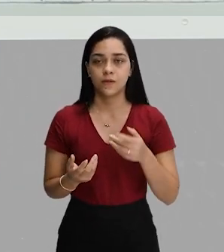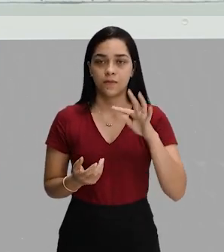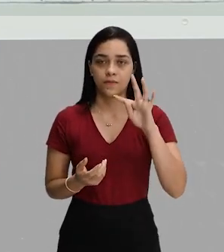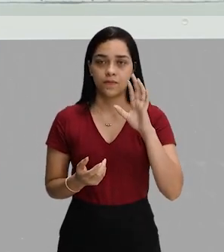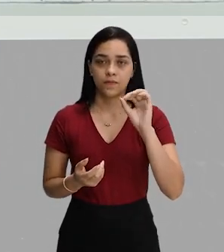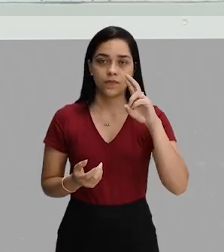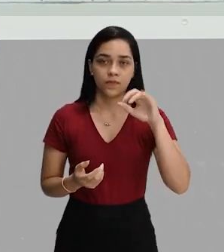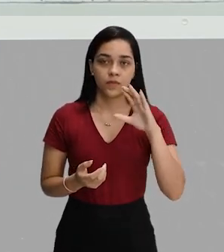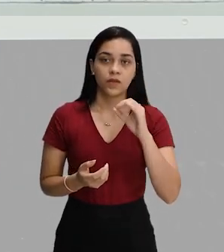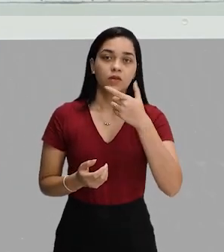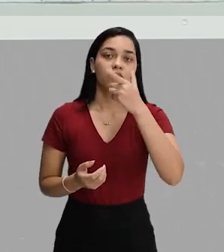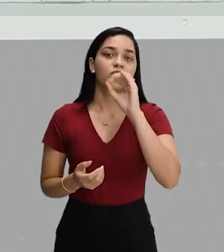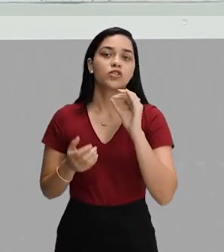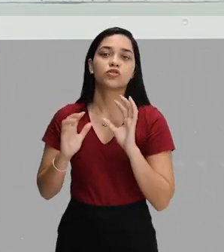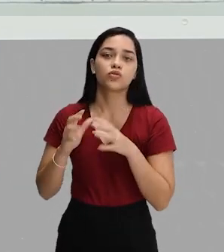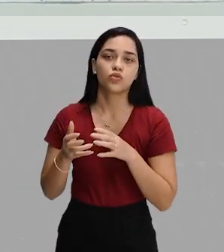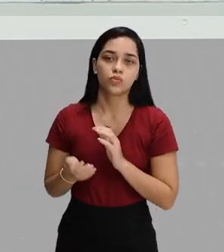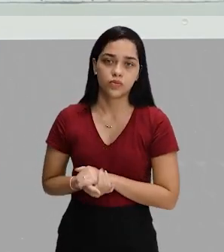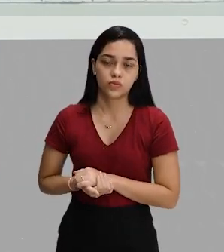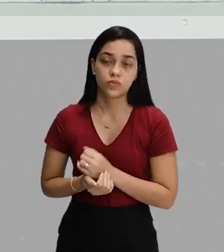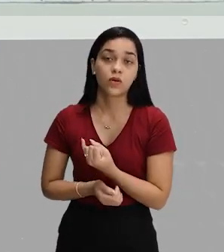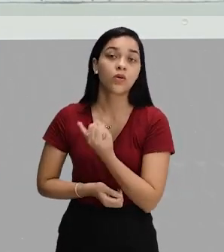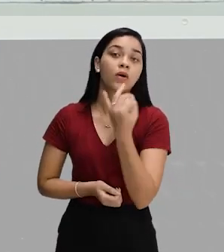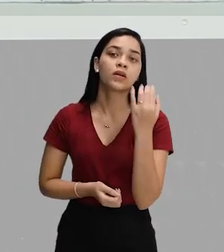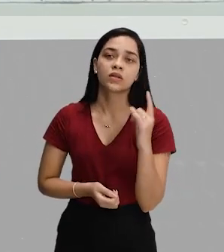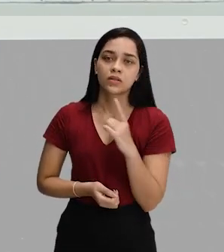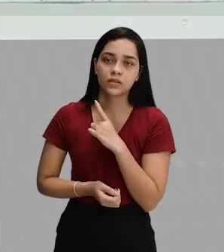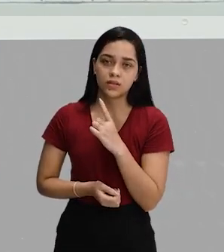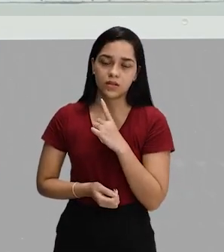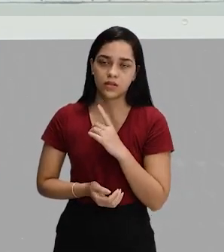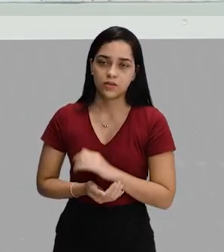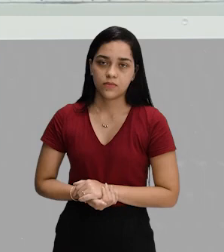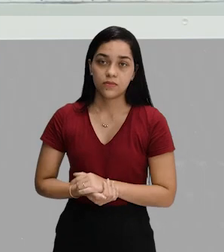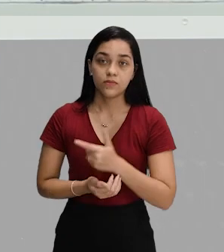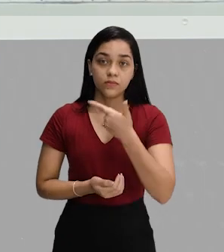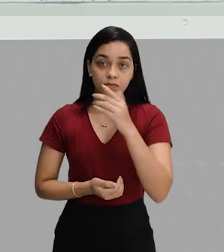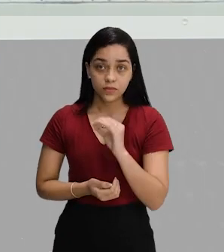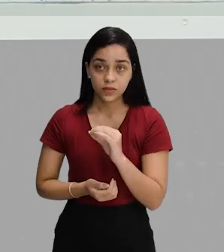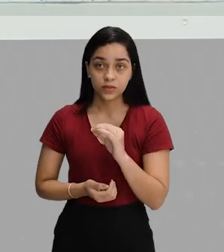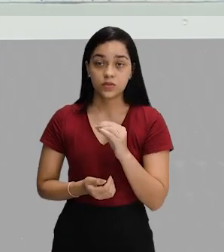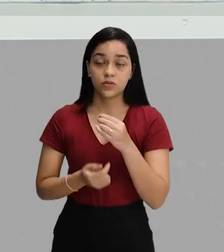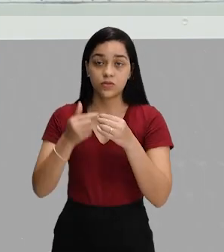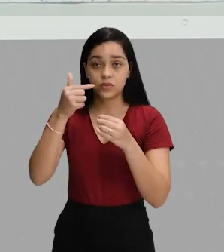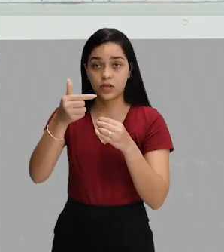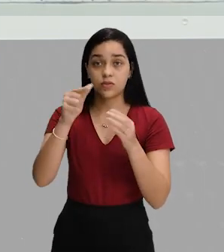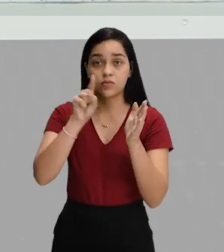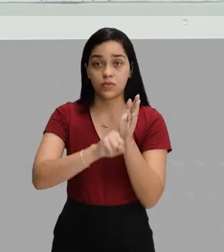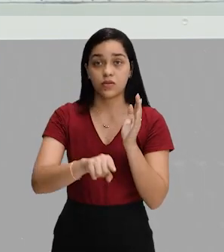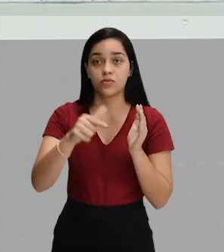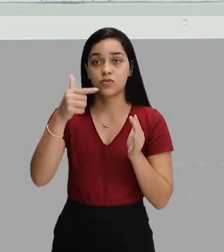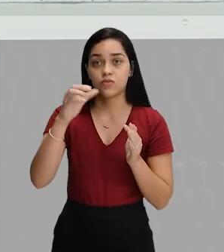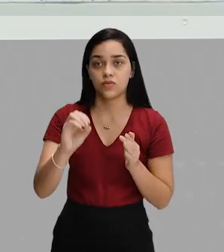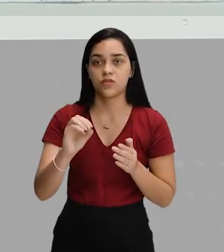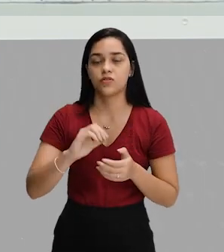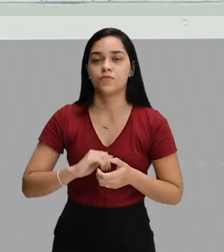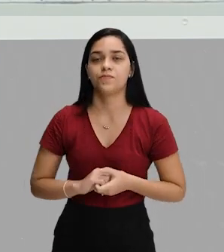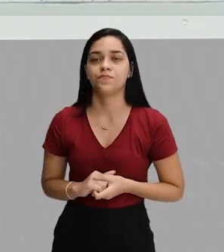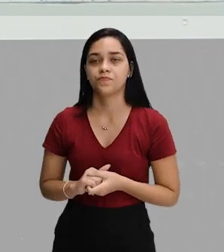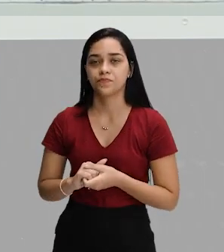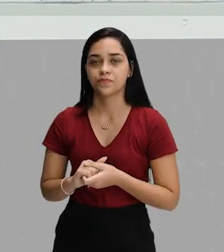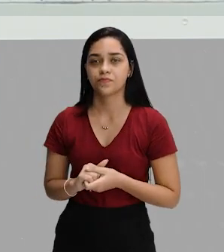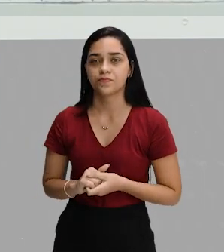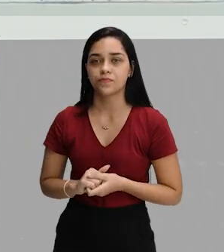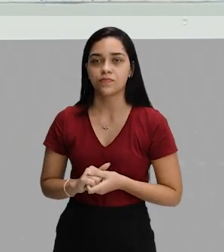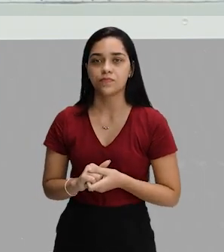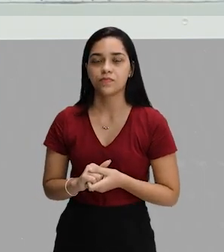torneio 20 clubes, quantas partidas vão ter? Vai ser 20 ao quadrado menos 20. Ah, 30 clubes.